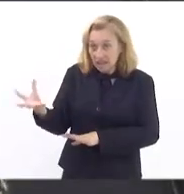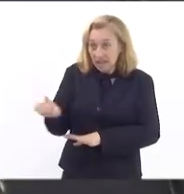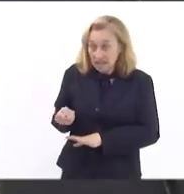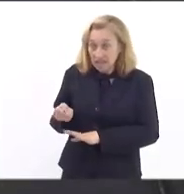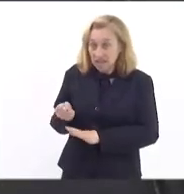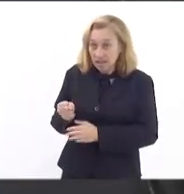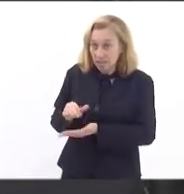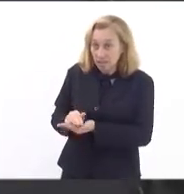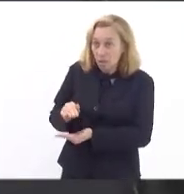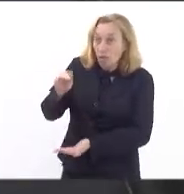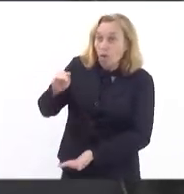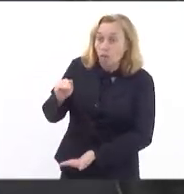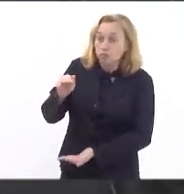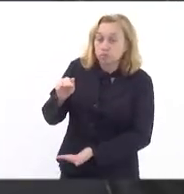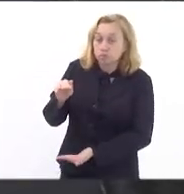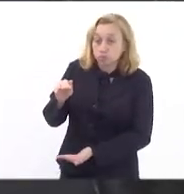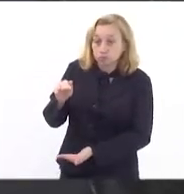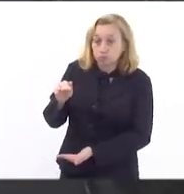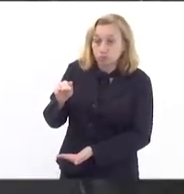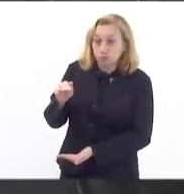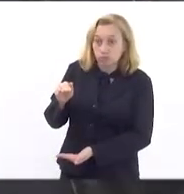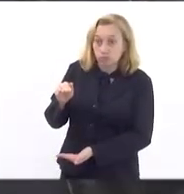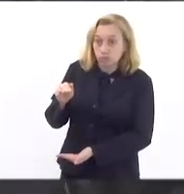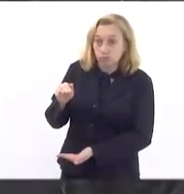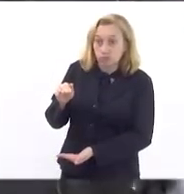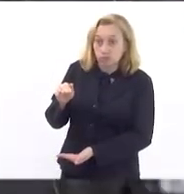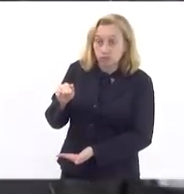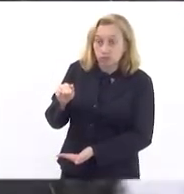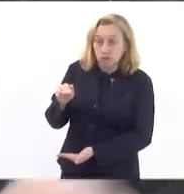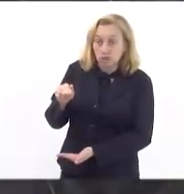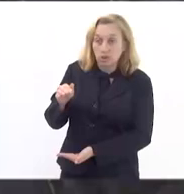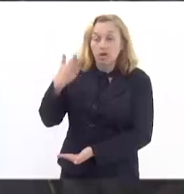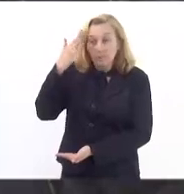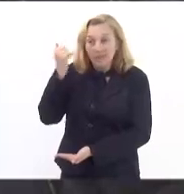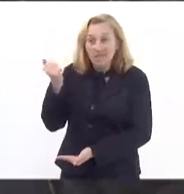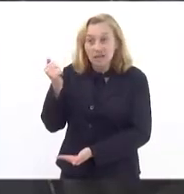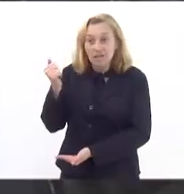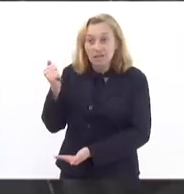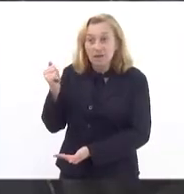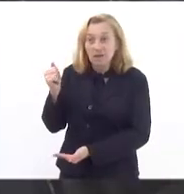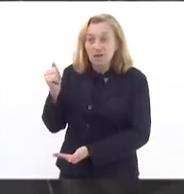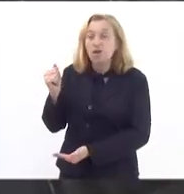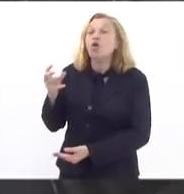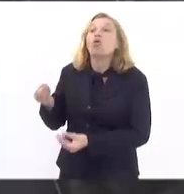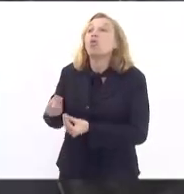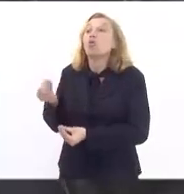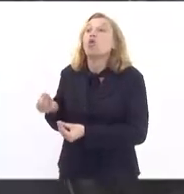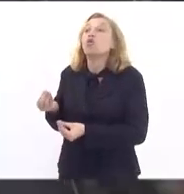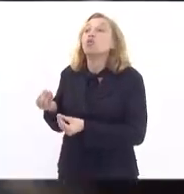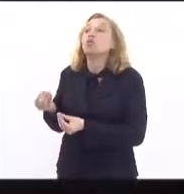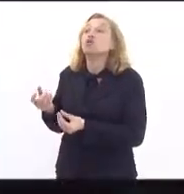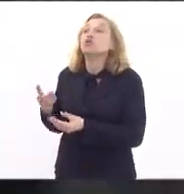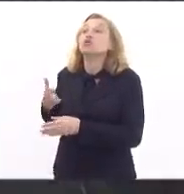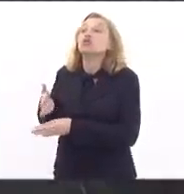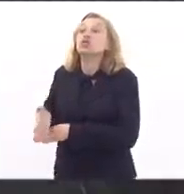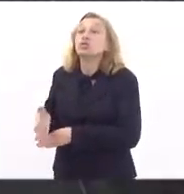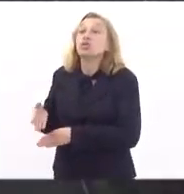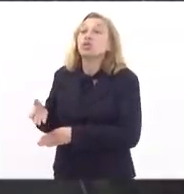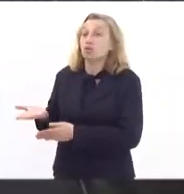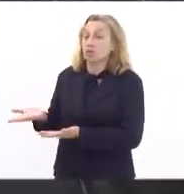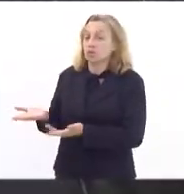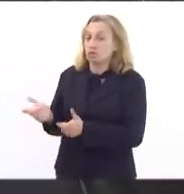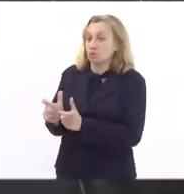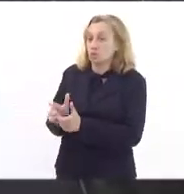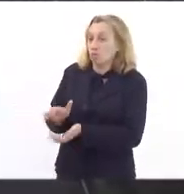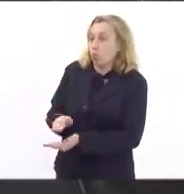em grande quantidade é ser em grande quantidade para saber qual a procedência como chegou lá em grande quantidade também